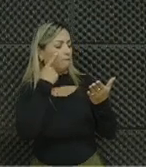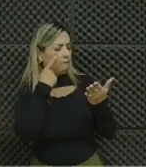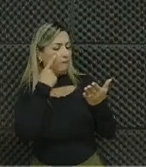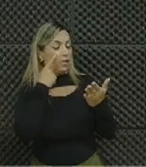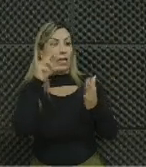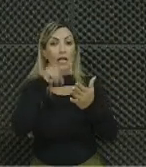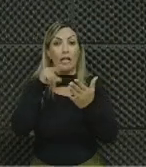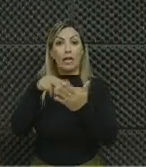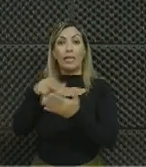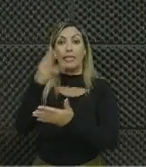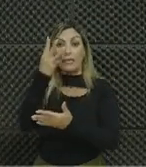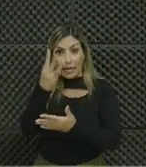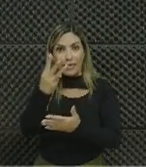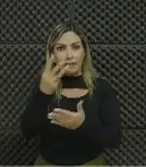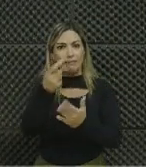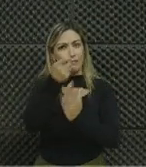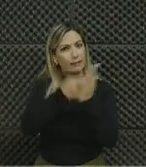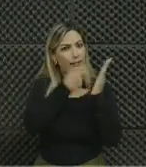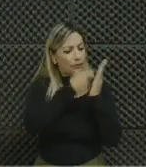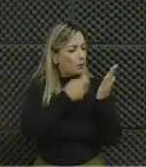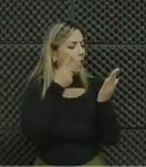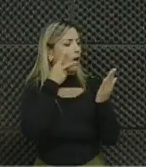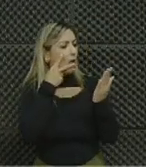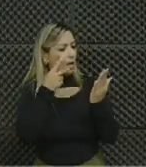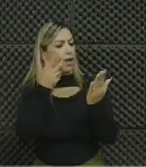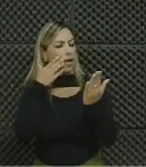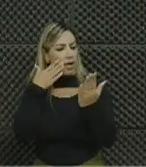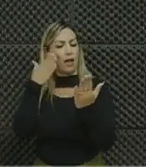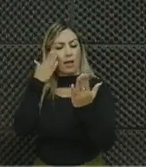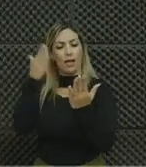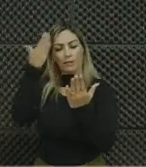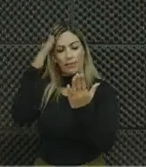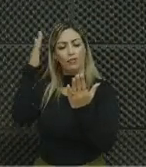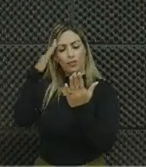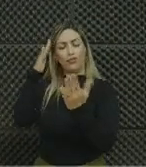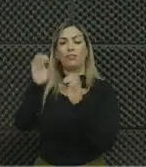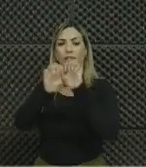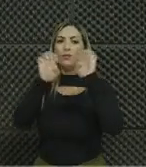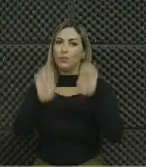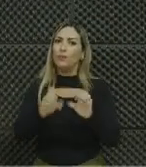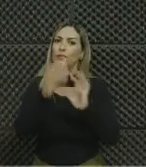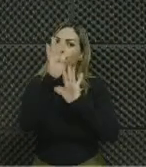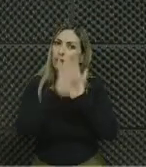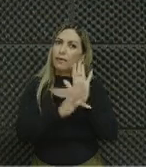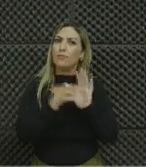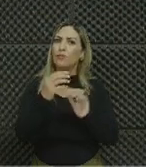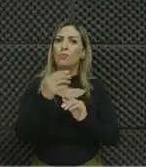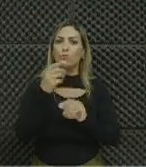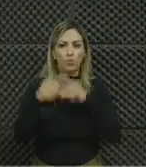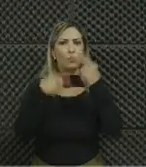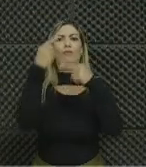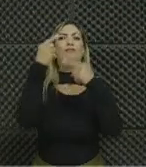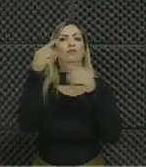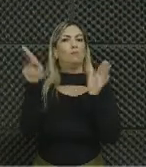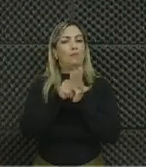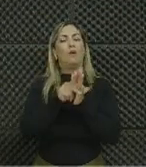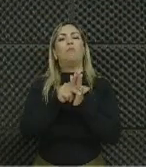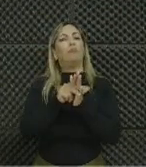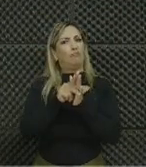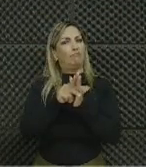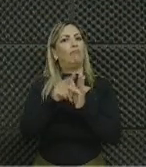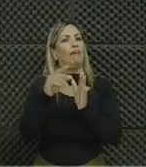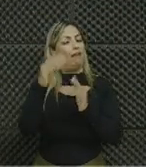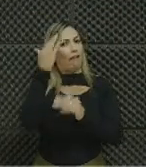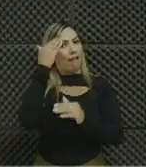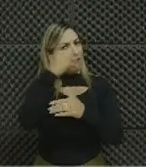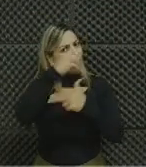3 redações lá, vocês percebem, fica mais internalizada aquela estrutura do texto de sucesso para o Enem. Confere lá,